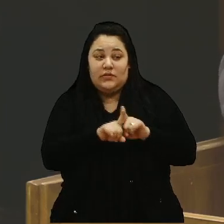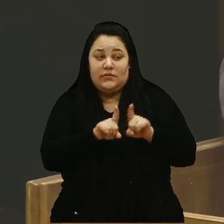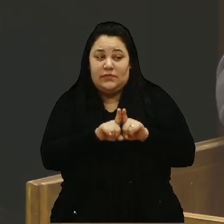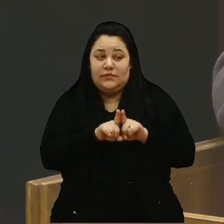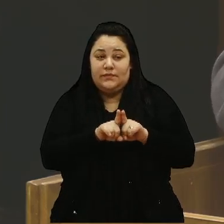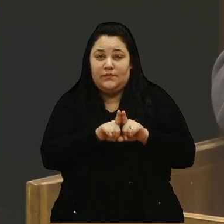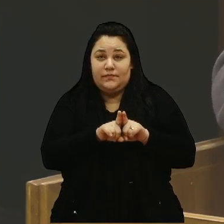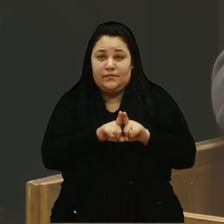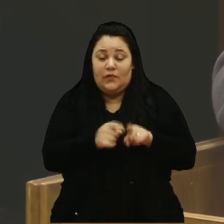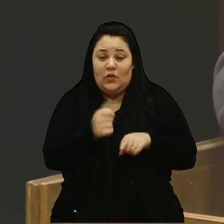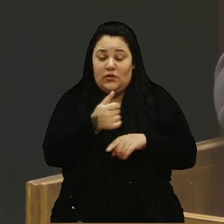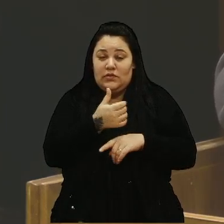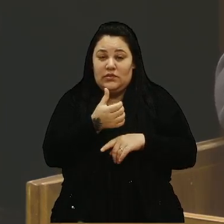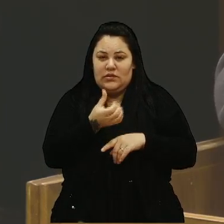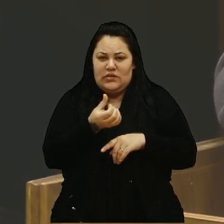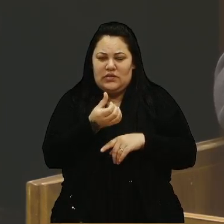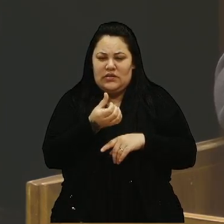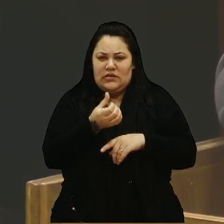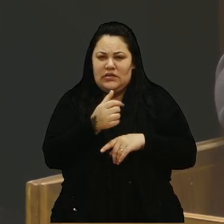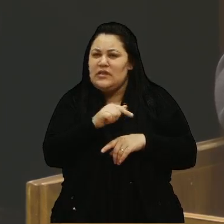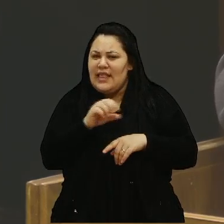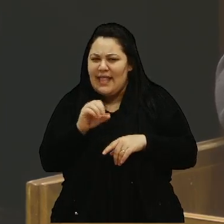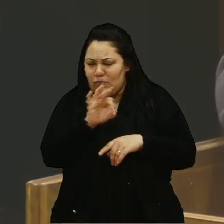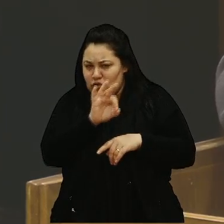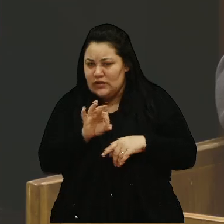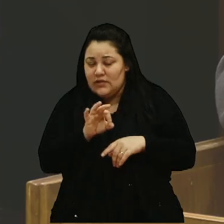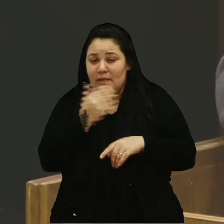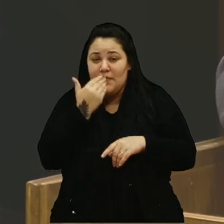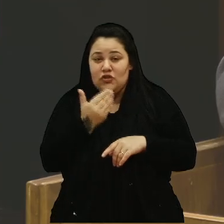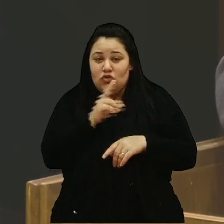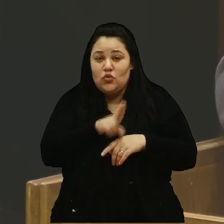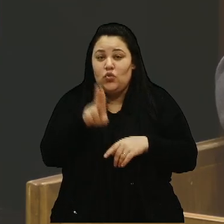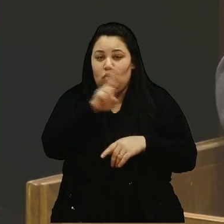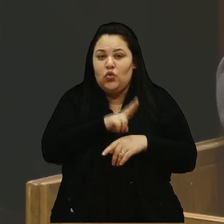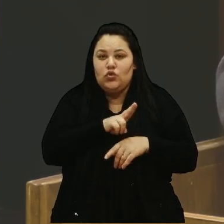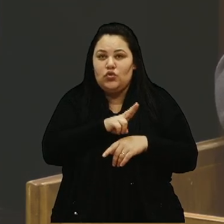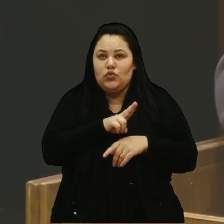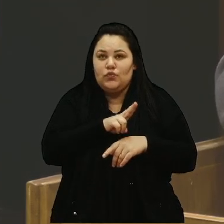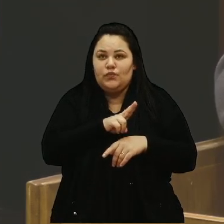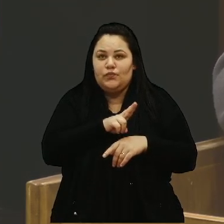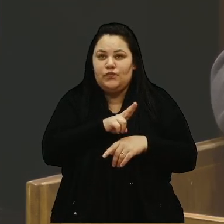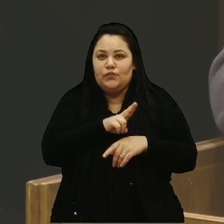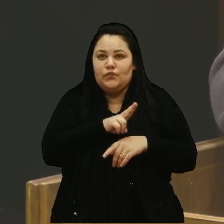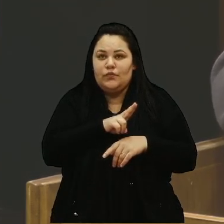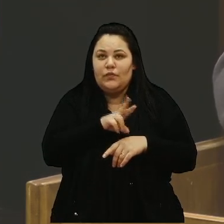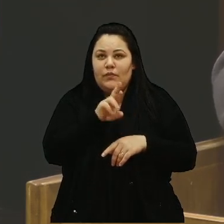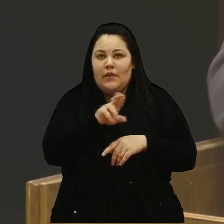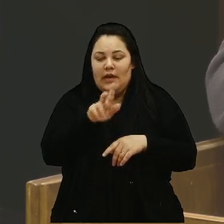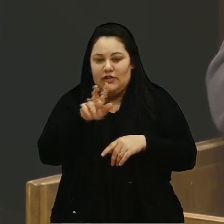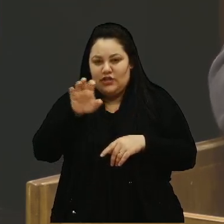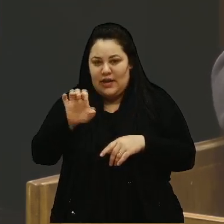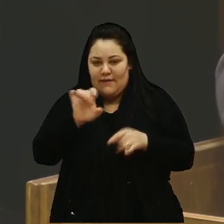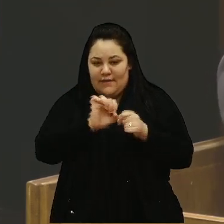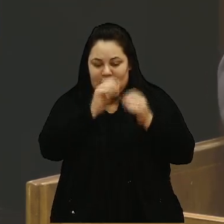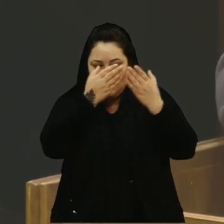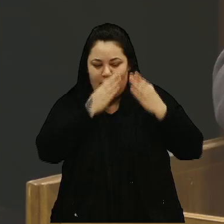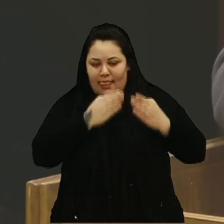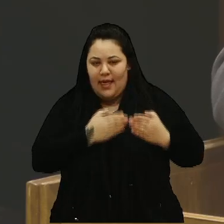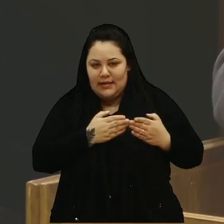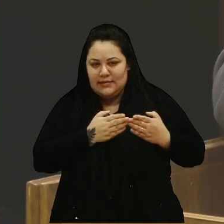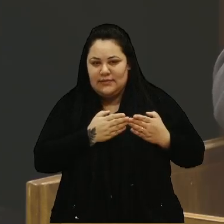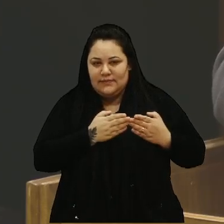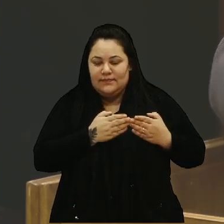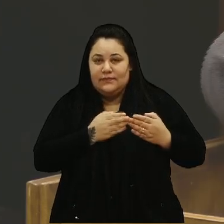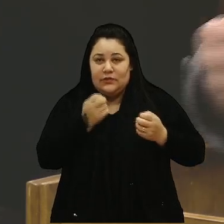quase 15%. E solicitar, além disso, o relatório de consumo à RGE, para também fazer uma avaliação com base no relatório que está